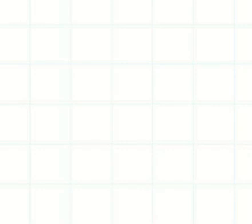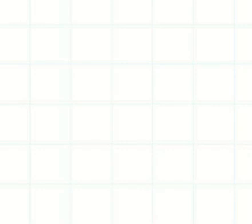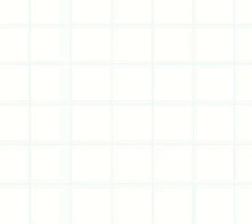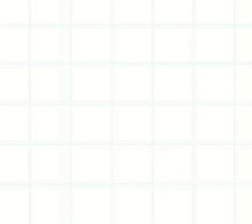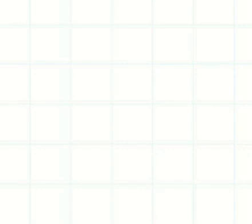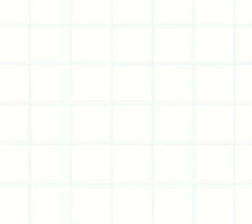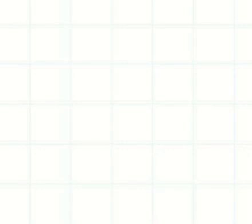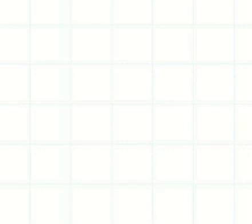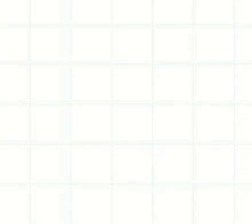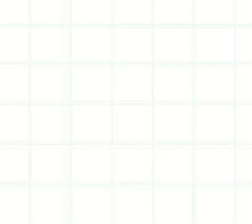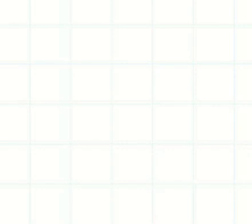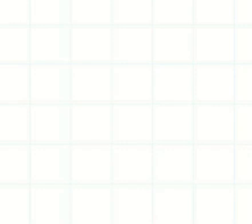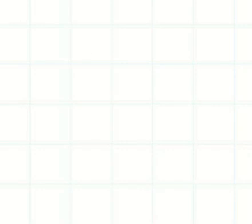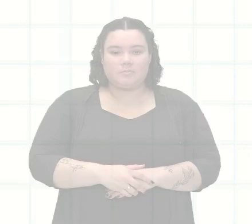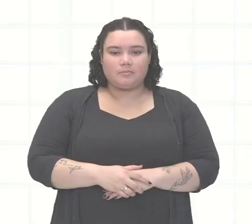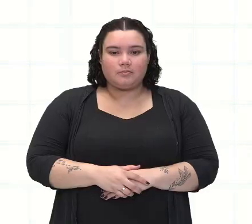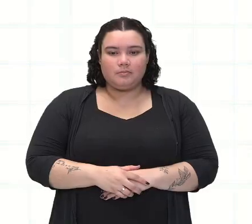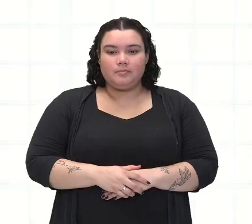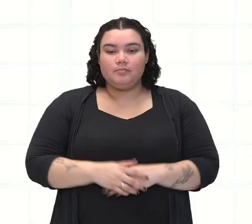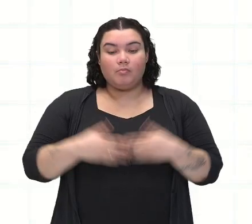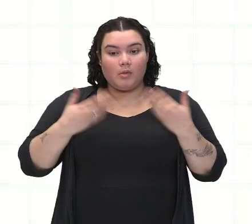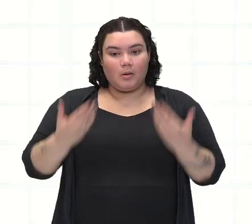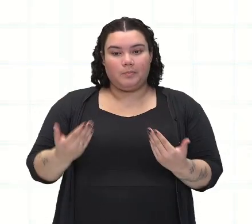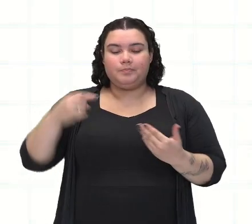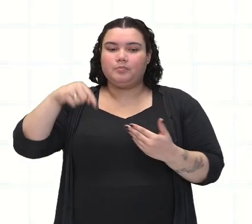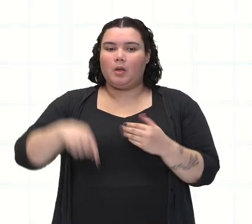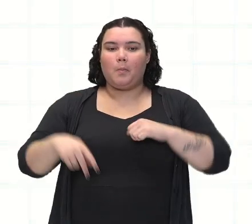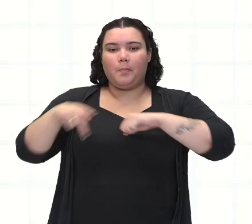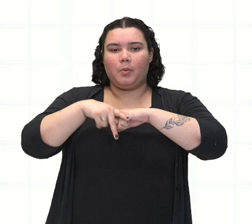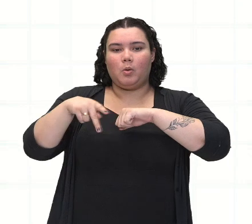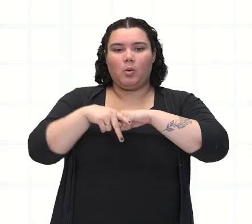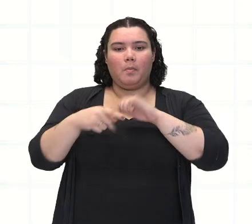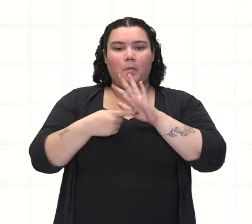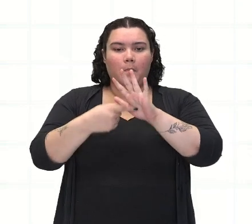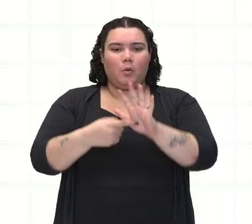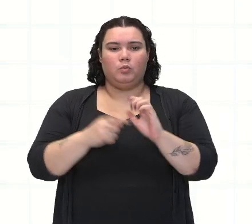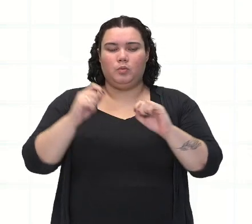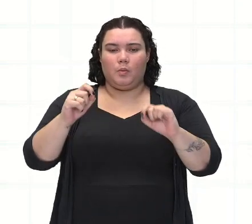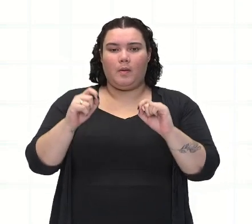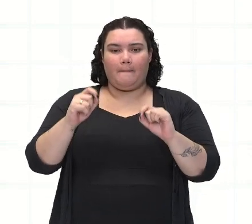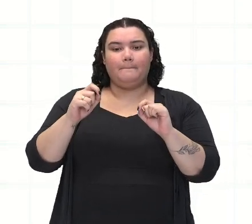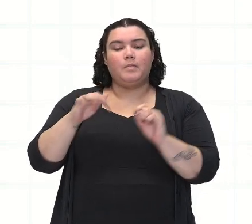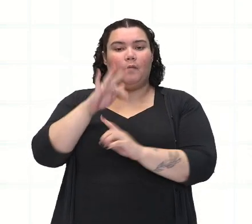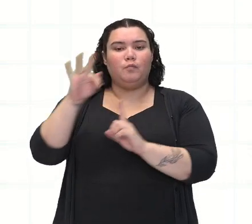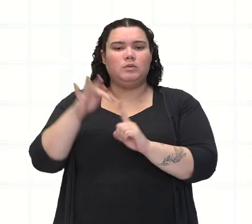a função de retomar uma palavra, vou destacar aqui, retomar uma